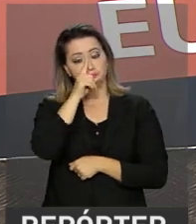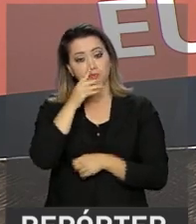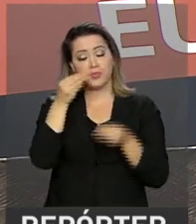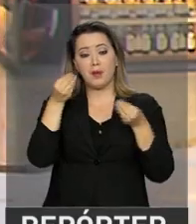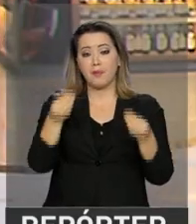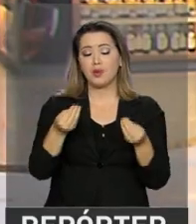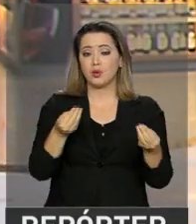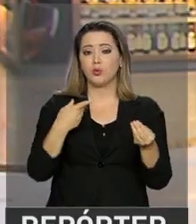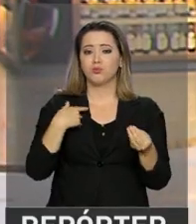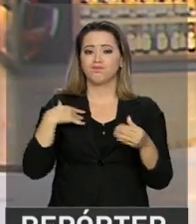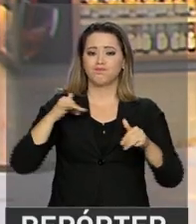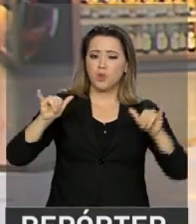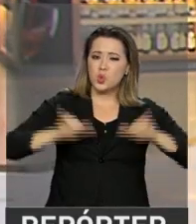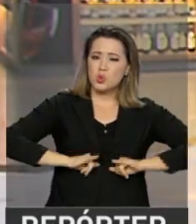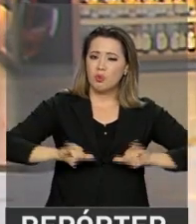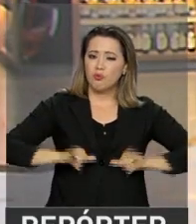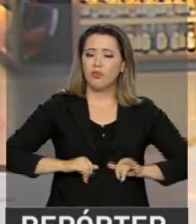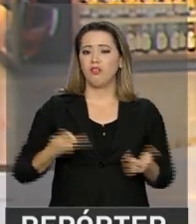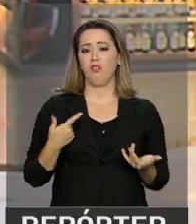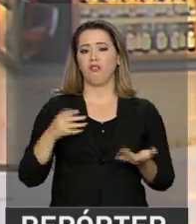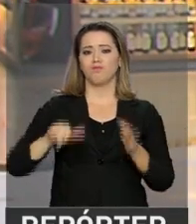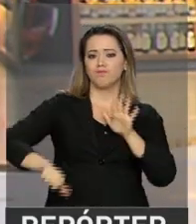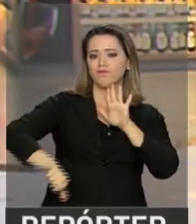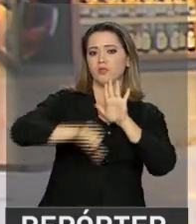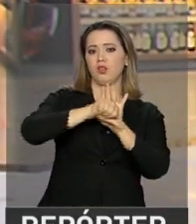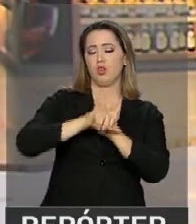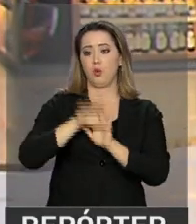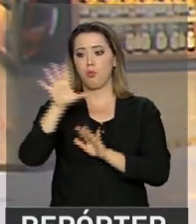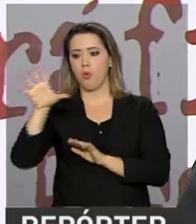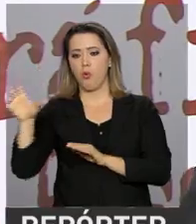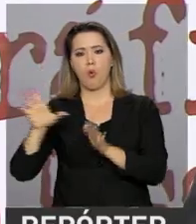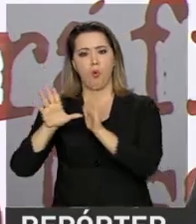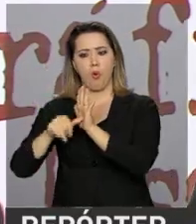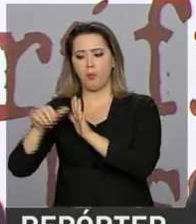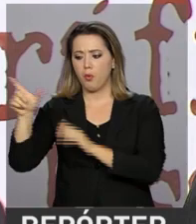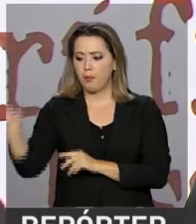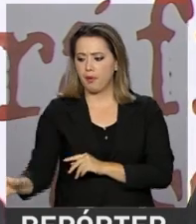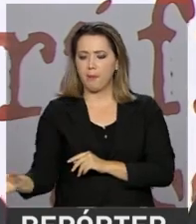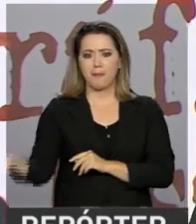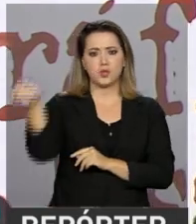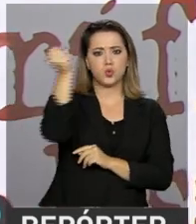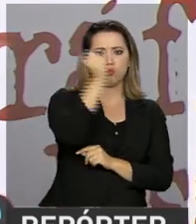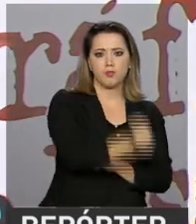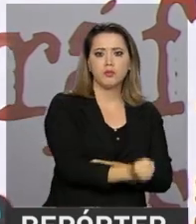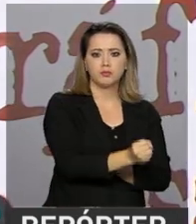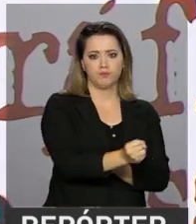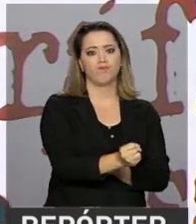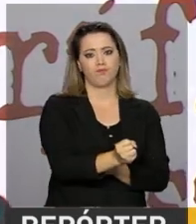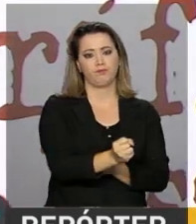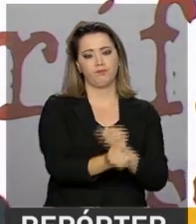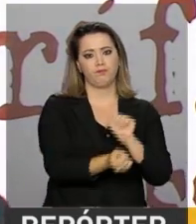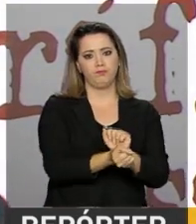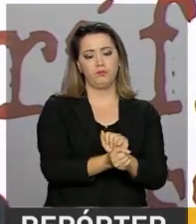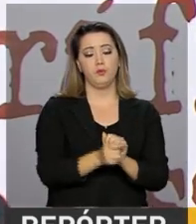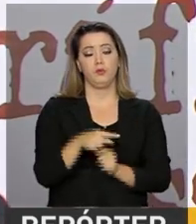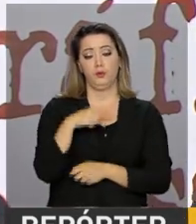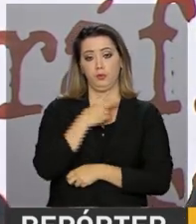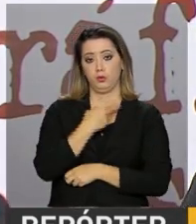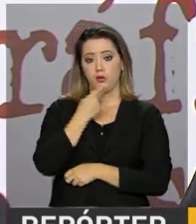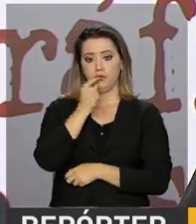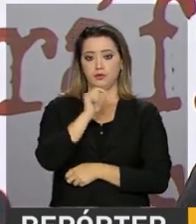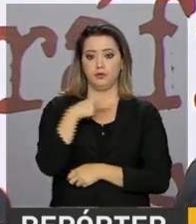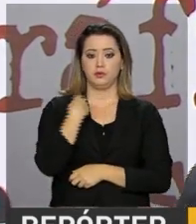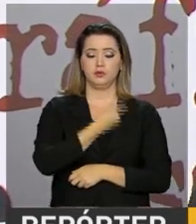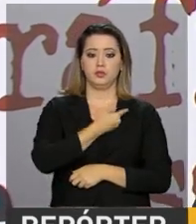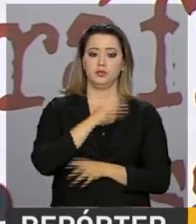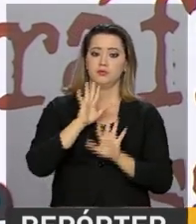forma de fazer vítimas de um crime o tráfico de pessoas a gente sabe que como se trata de um crime muito